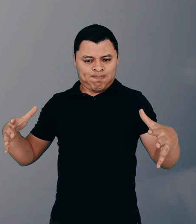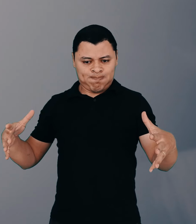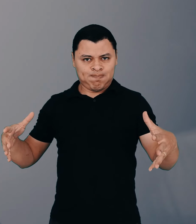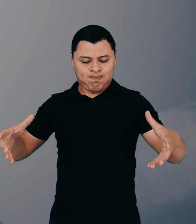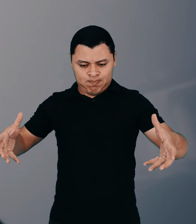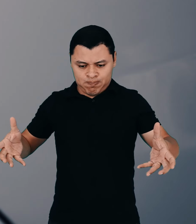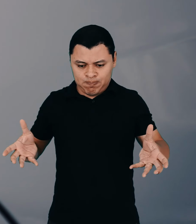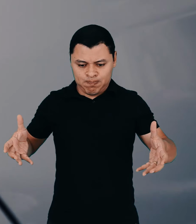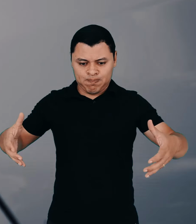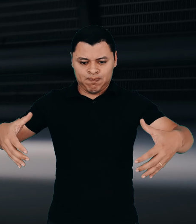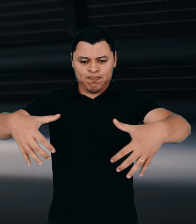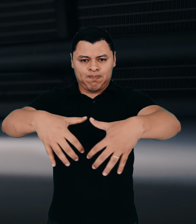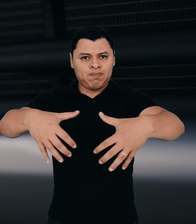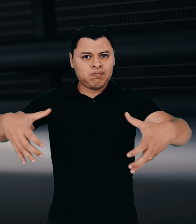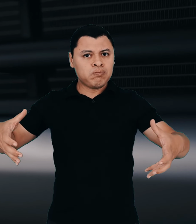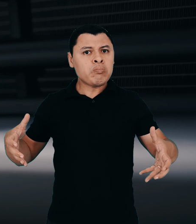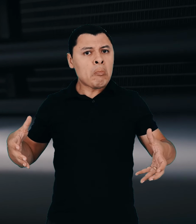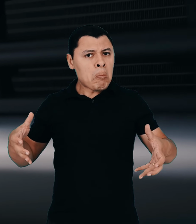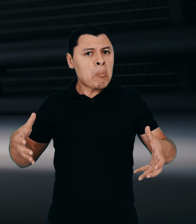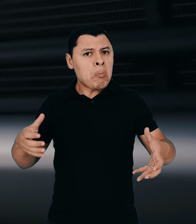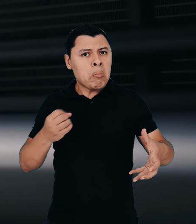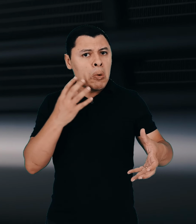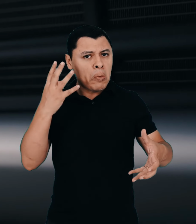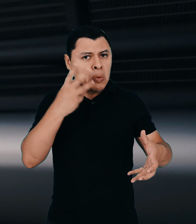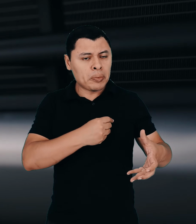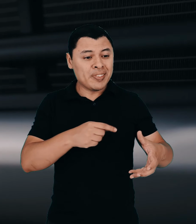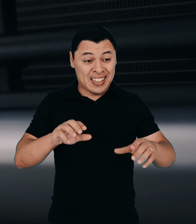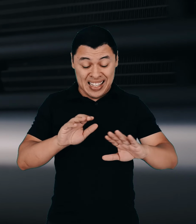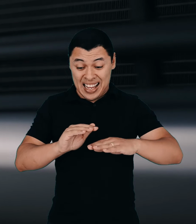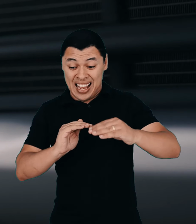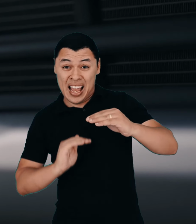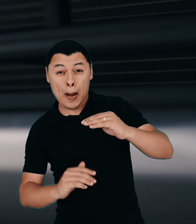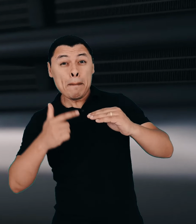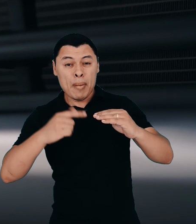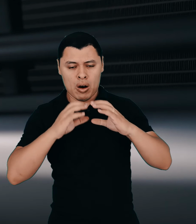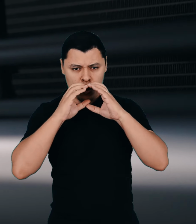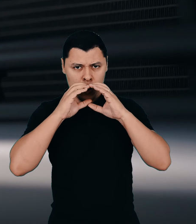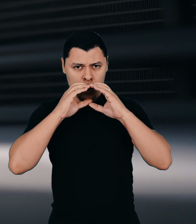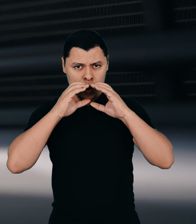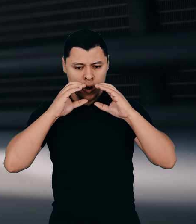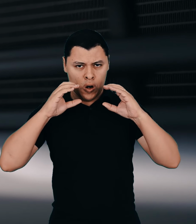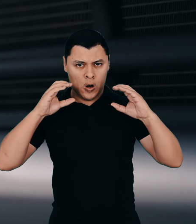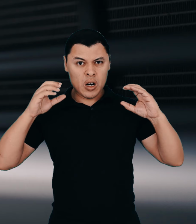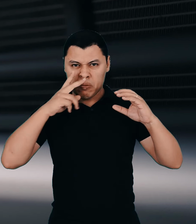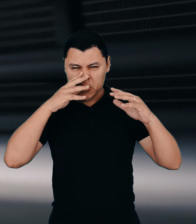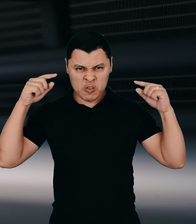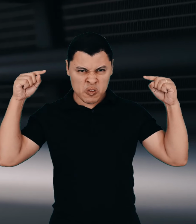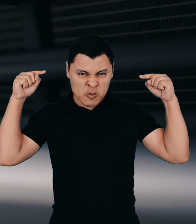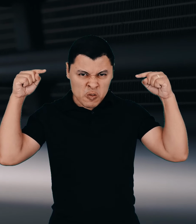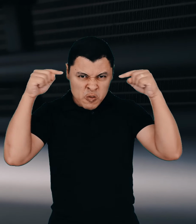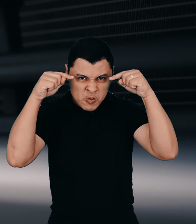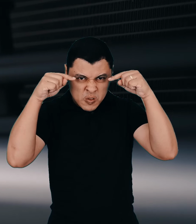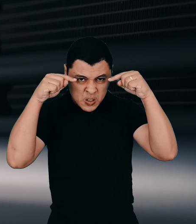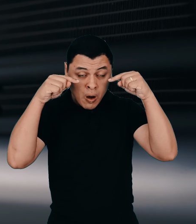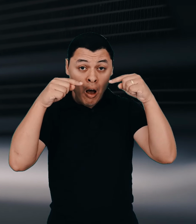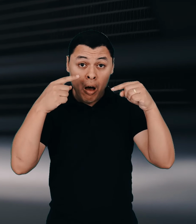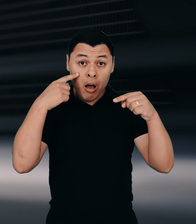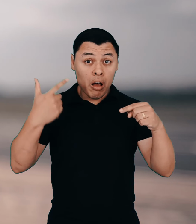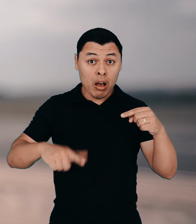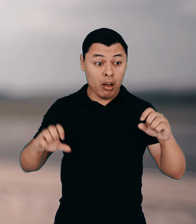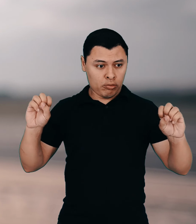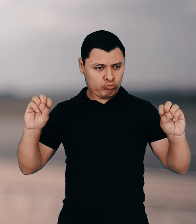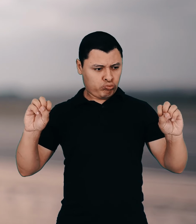ali a linha do para-brisa. E aqui embaixo a gente também tem outra bocarra que dá esse ar mais agressivo, e note o tamanho do alojamento aqui desse farol de